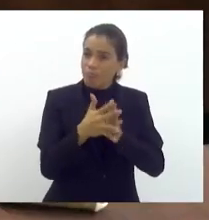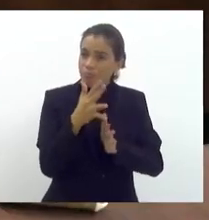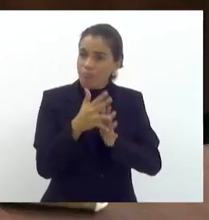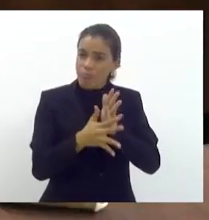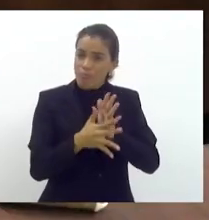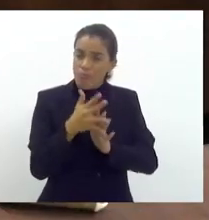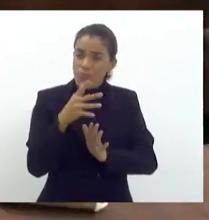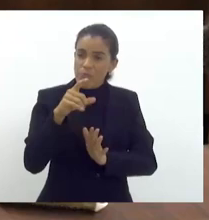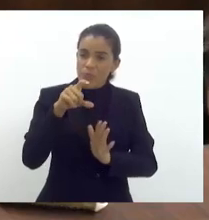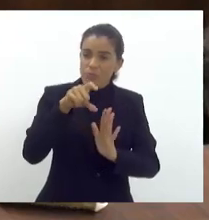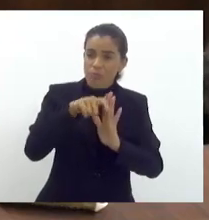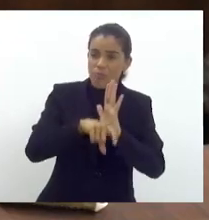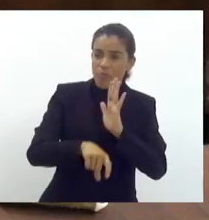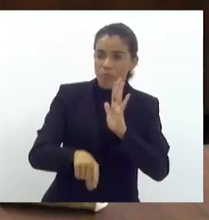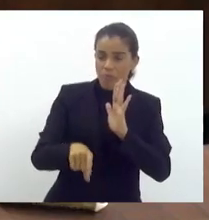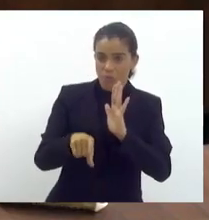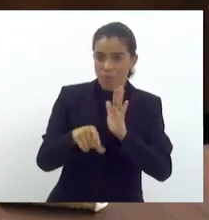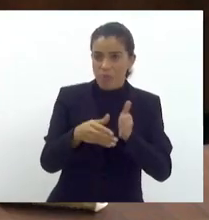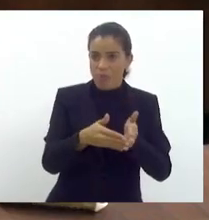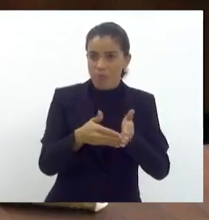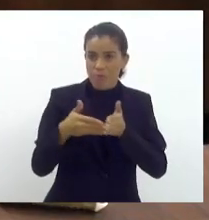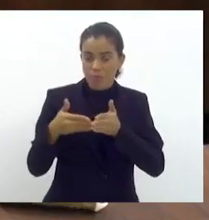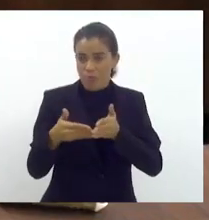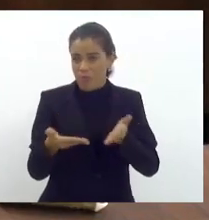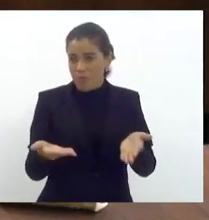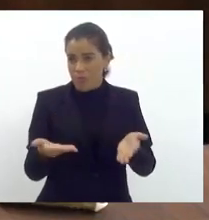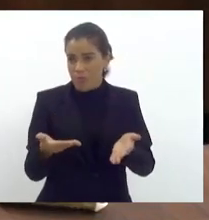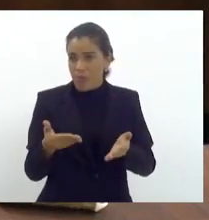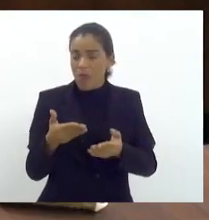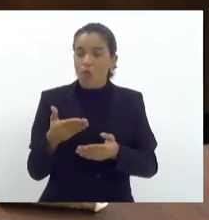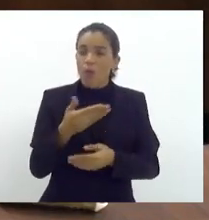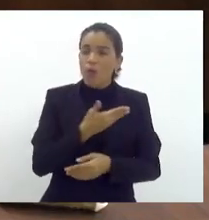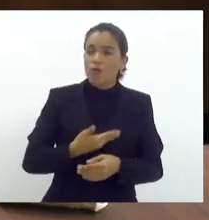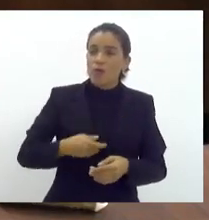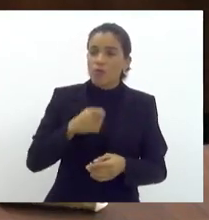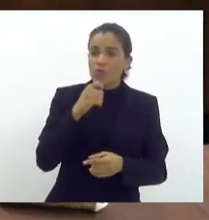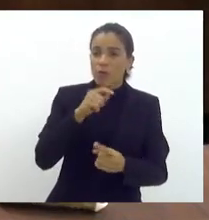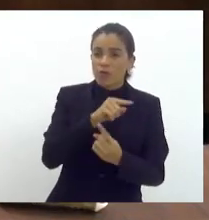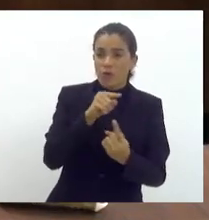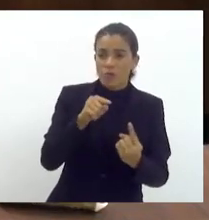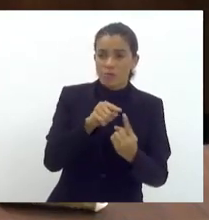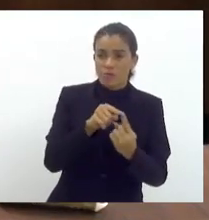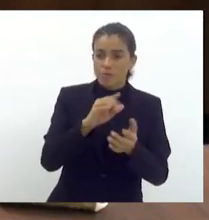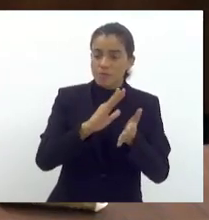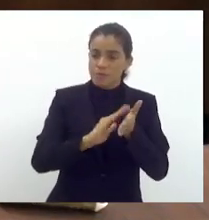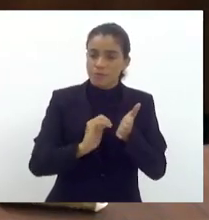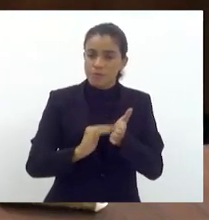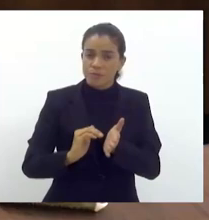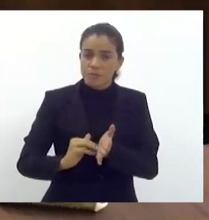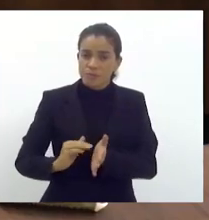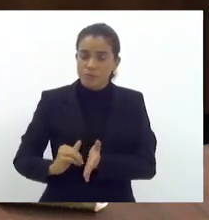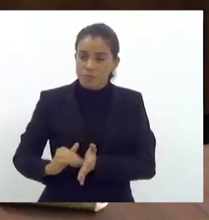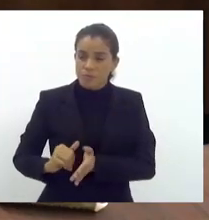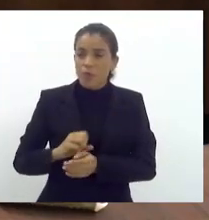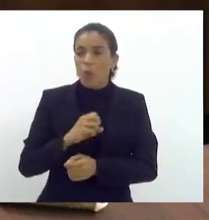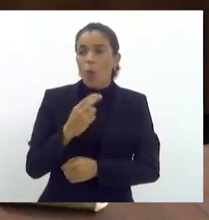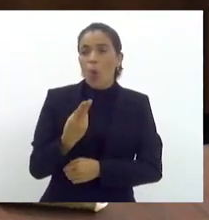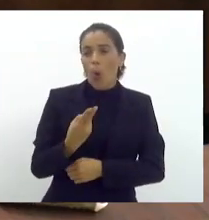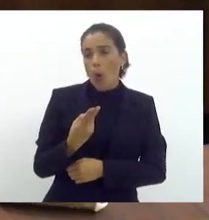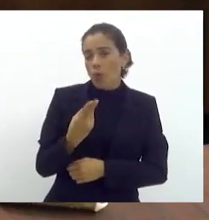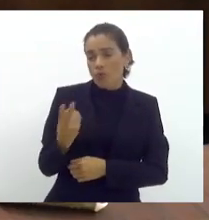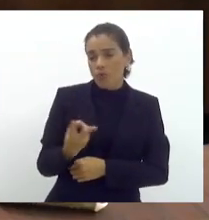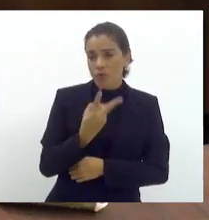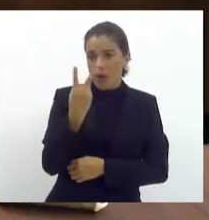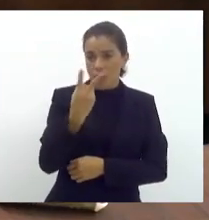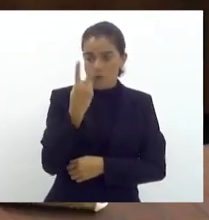renúncia fiscal então o governo não teve objetivo de retirar as autorias ou deixar de valorizar